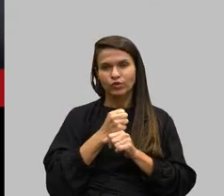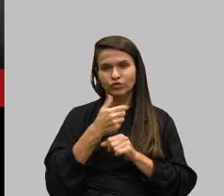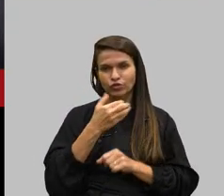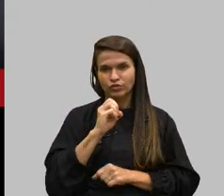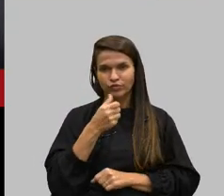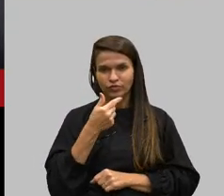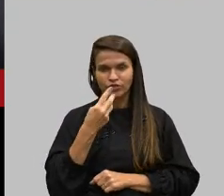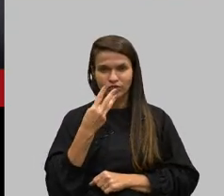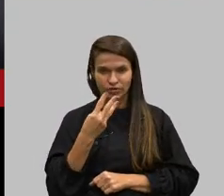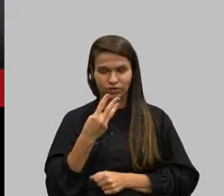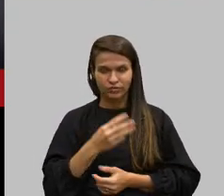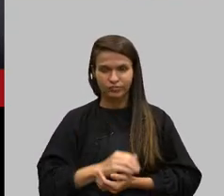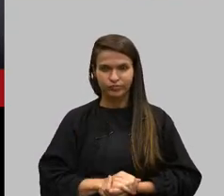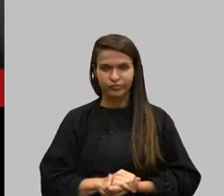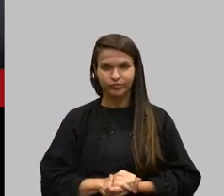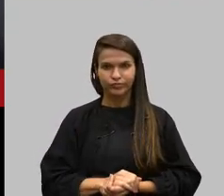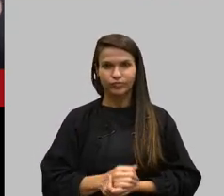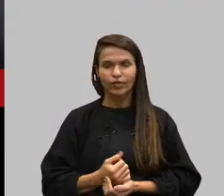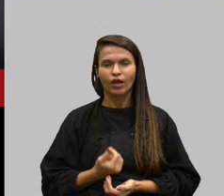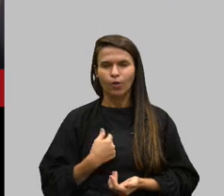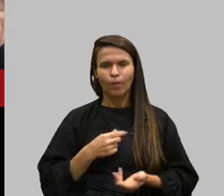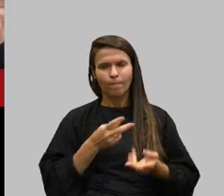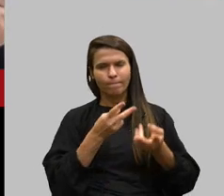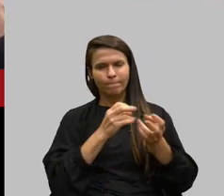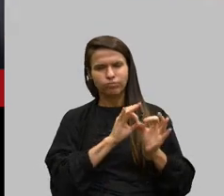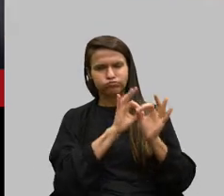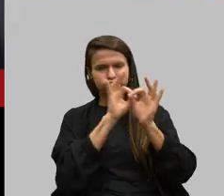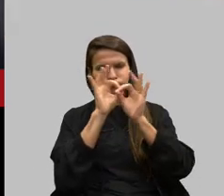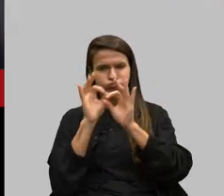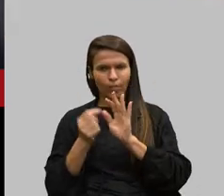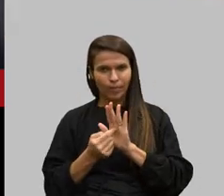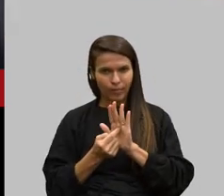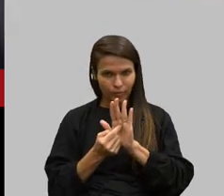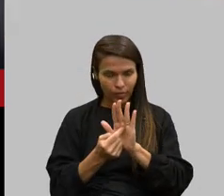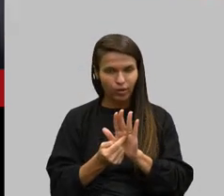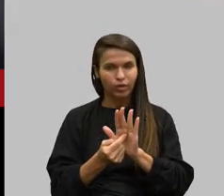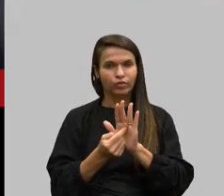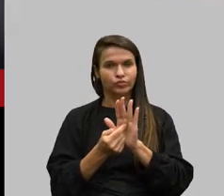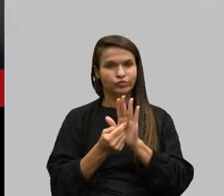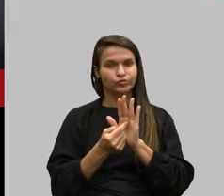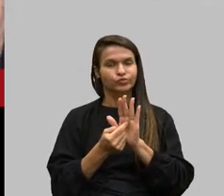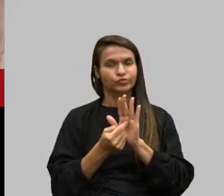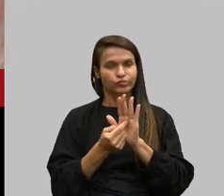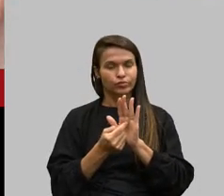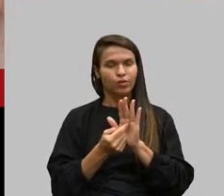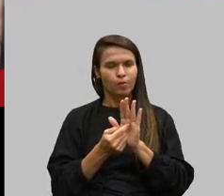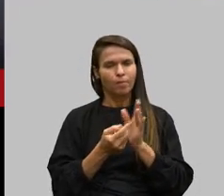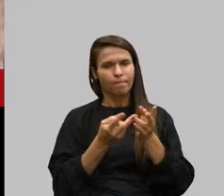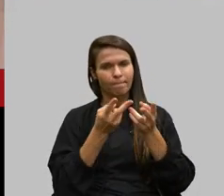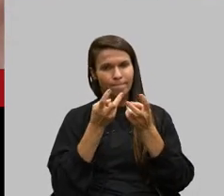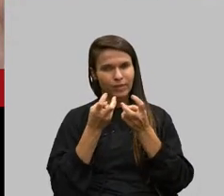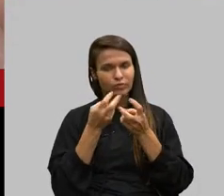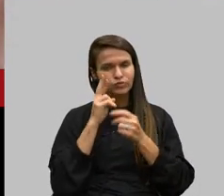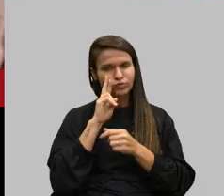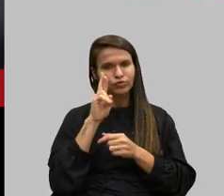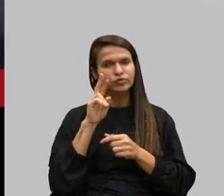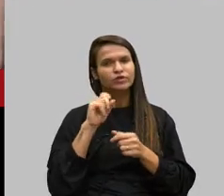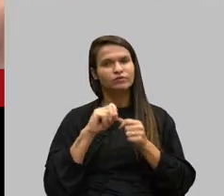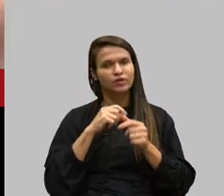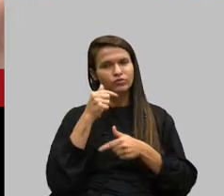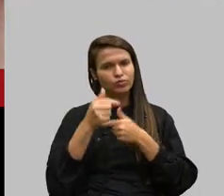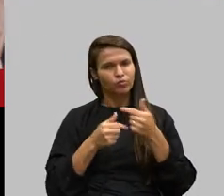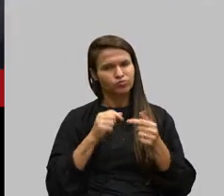de2022 eu vi a apresentação prestei atenção na apresentação do Senhor e vi que o Senhor tem feito um trabalho